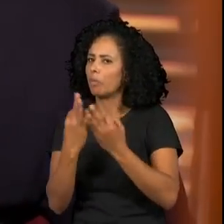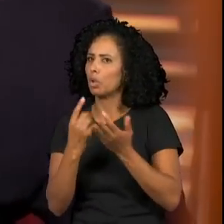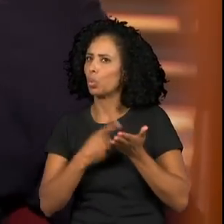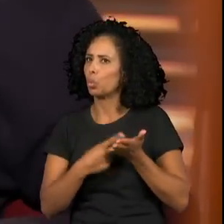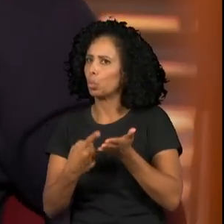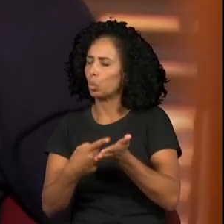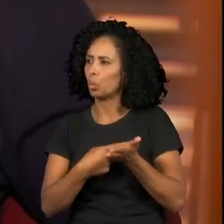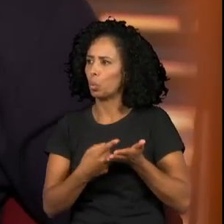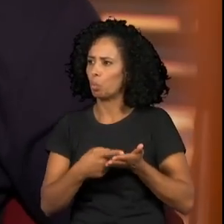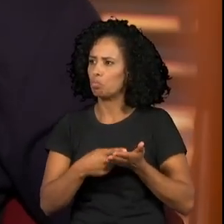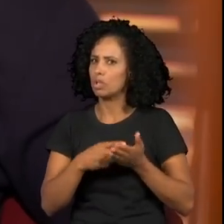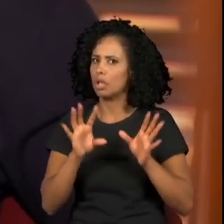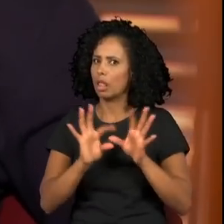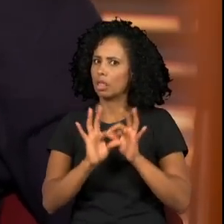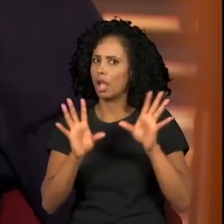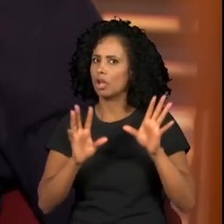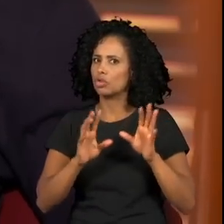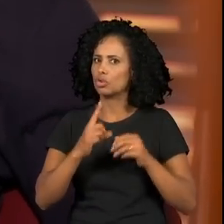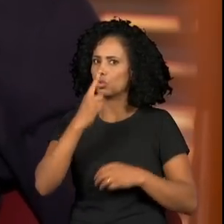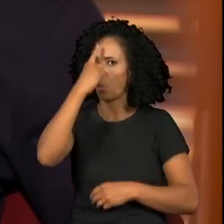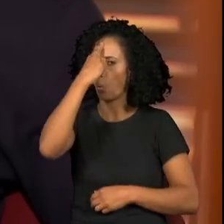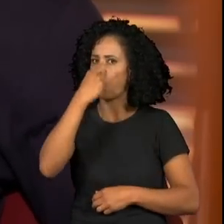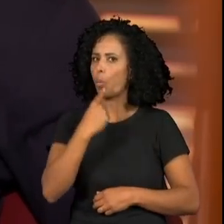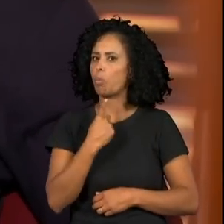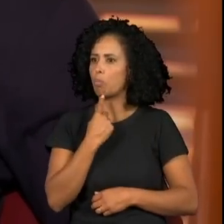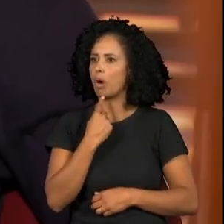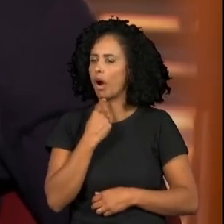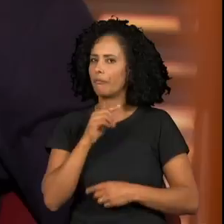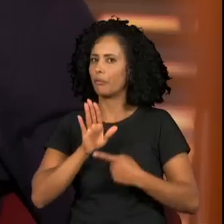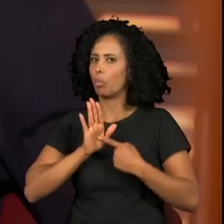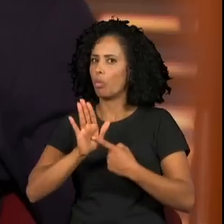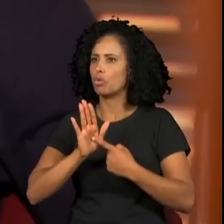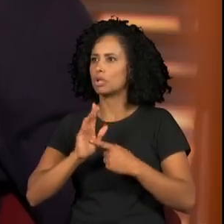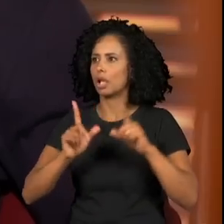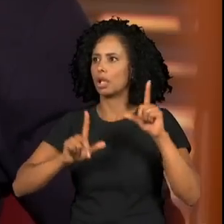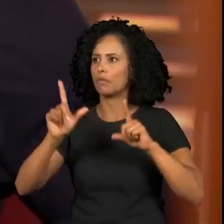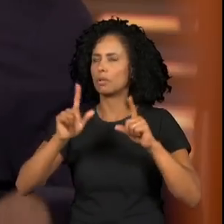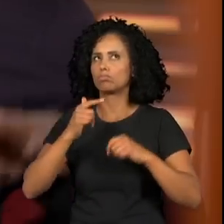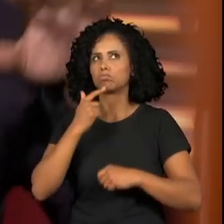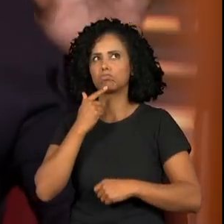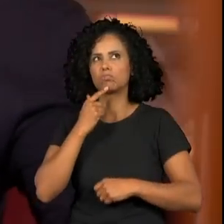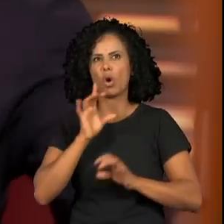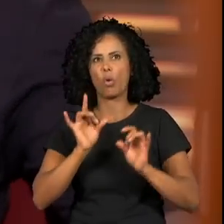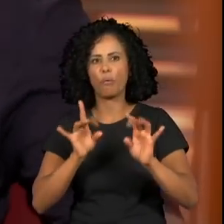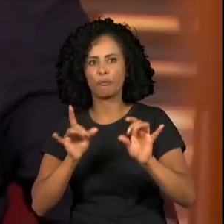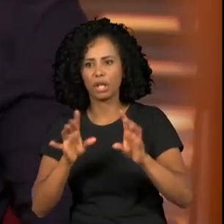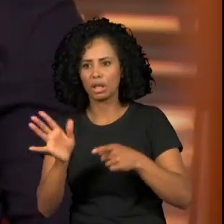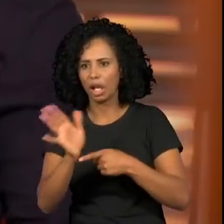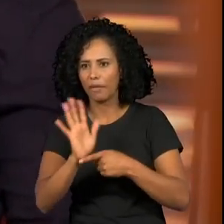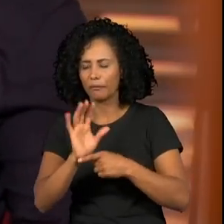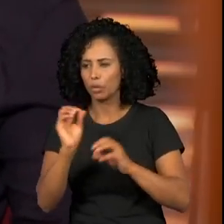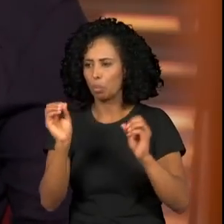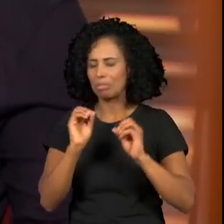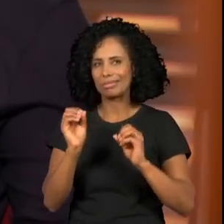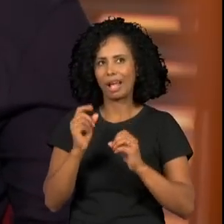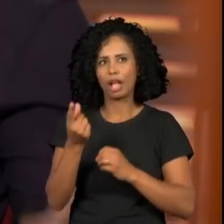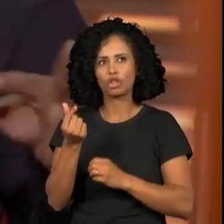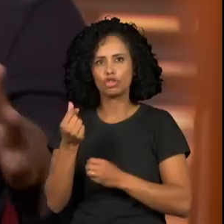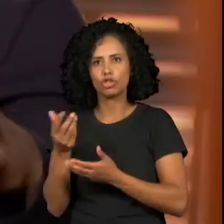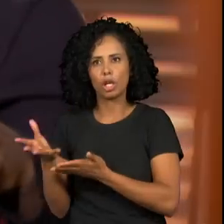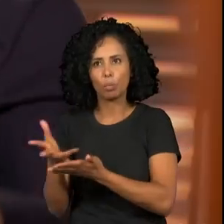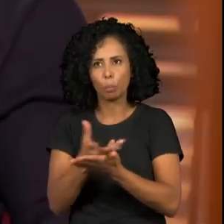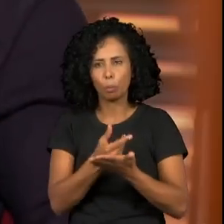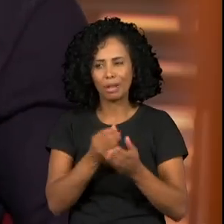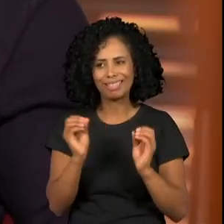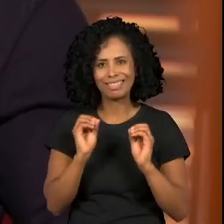filmar para aquele documentário. E aí a gente chegou à conclusão, cara, já que a gente não vai vender, já que a gente não quer ganhar dinheiro com isso, pô, vamos fazer